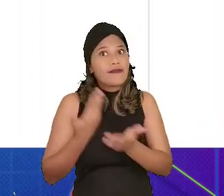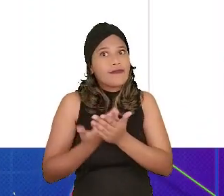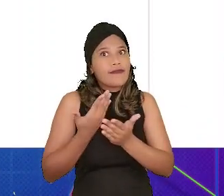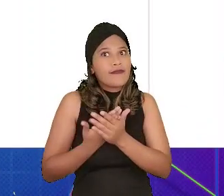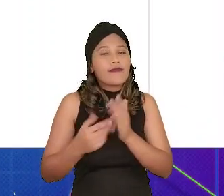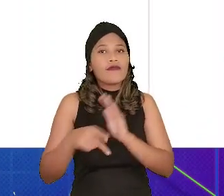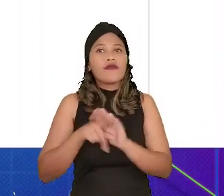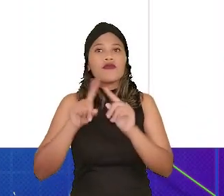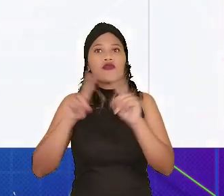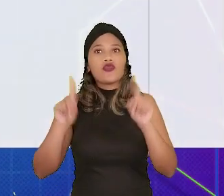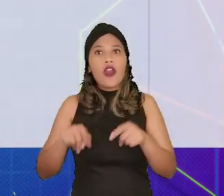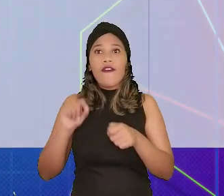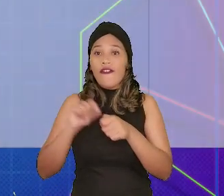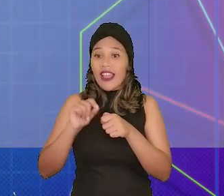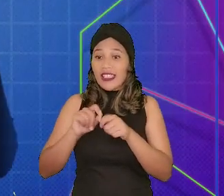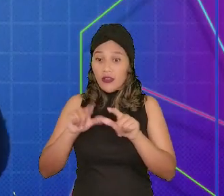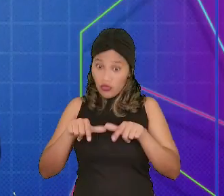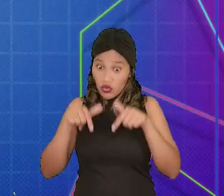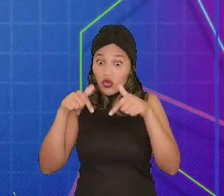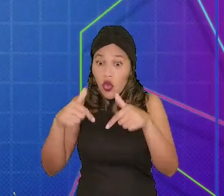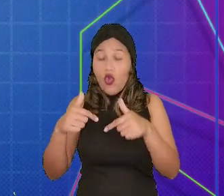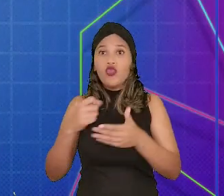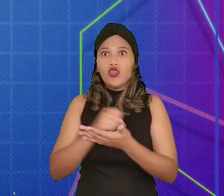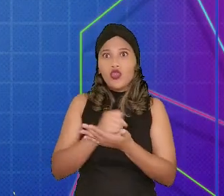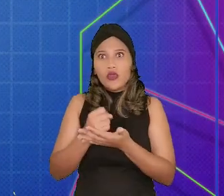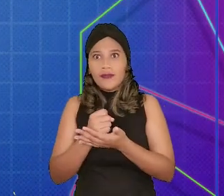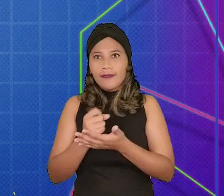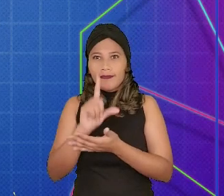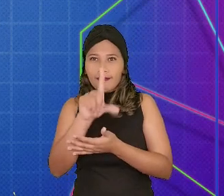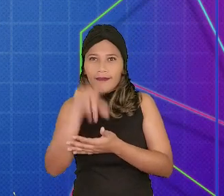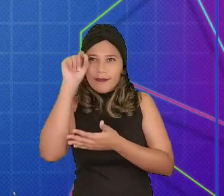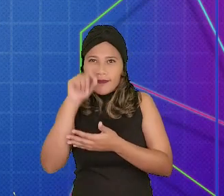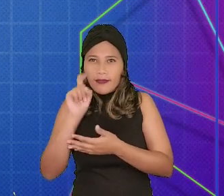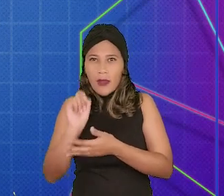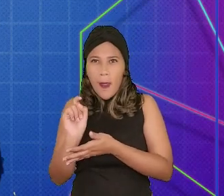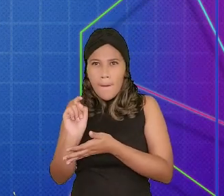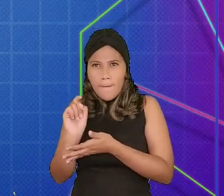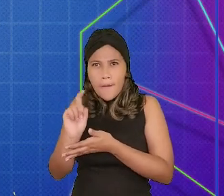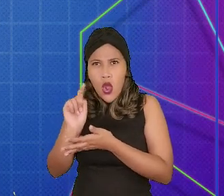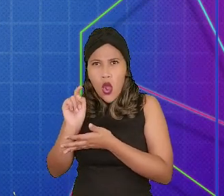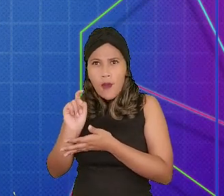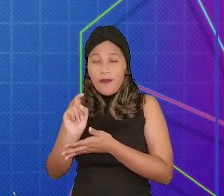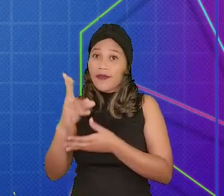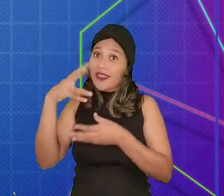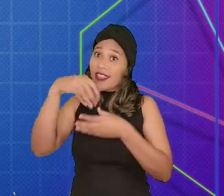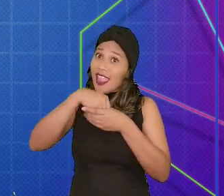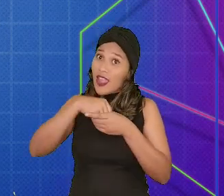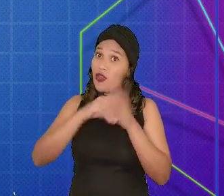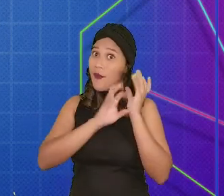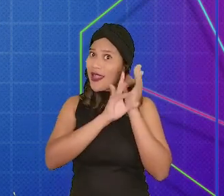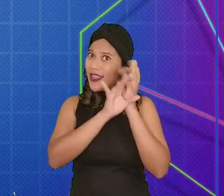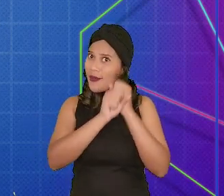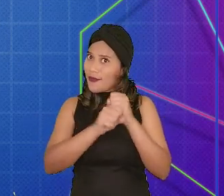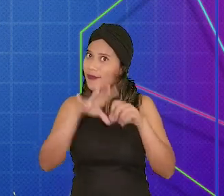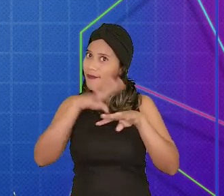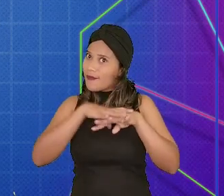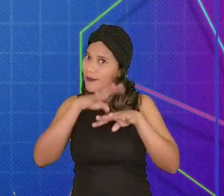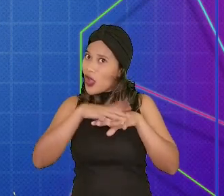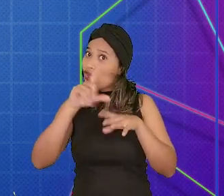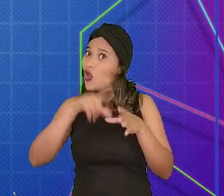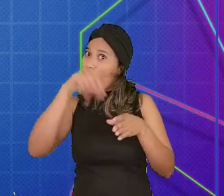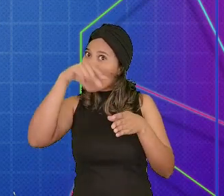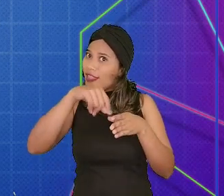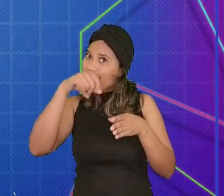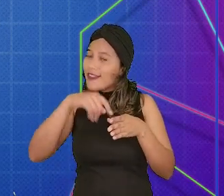de estudarmos a função realizar jogada. Quando o jogador seleciona sua opção dentro da variável resultado